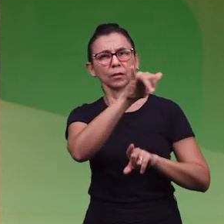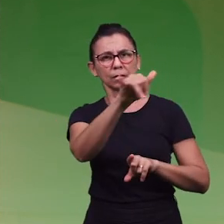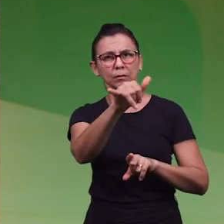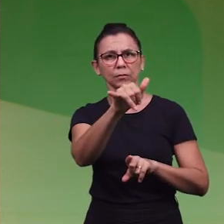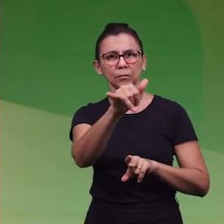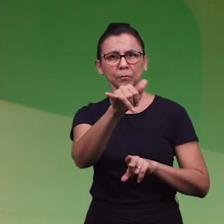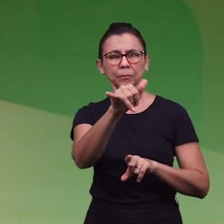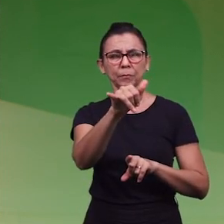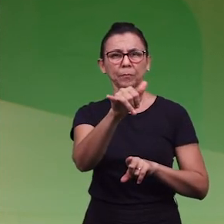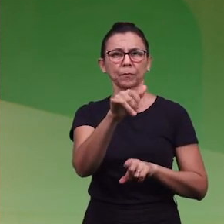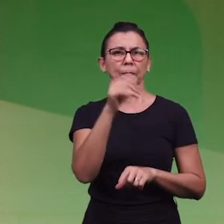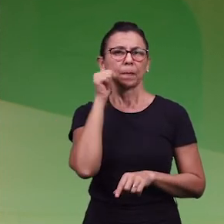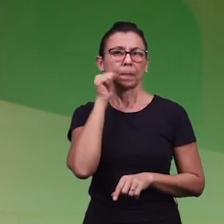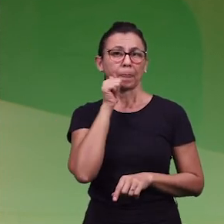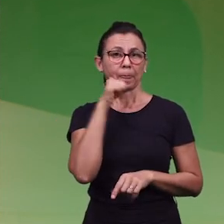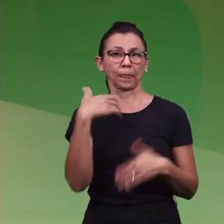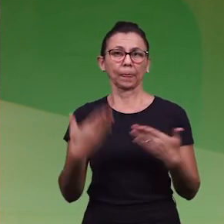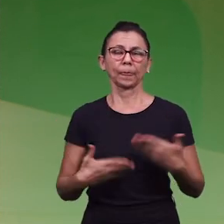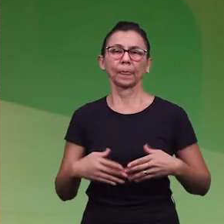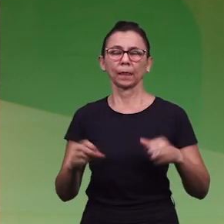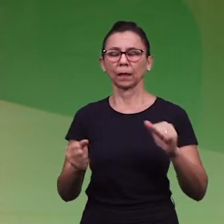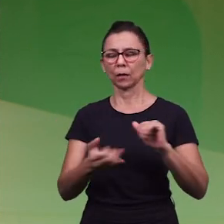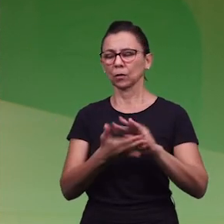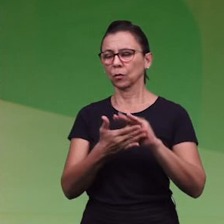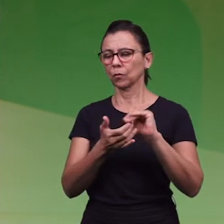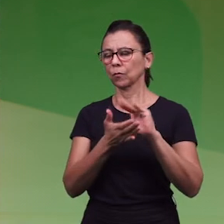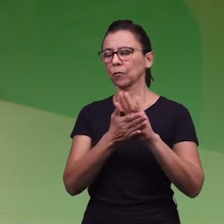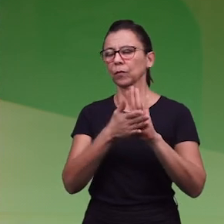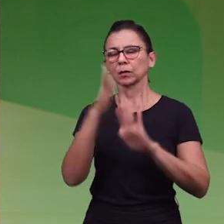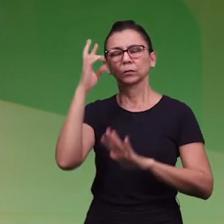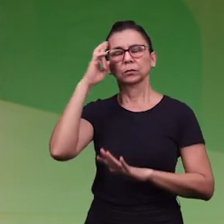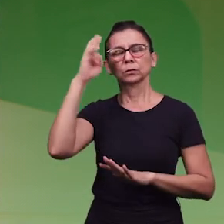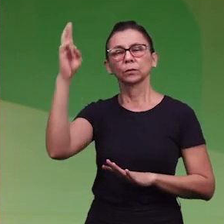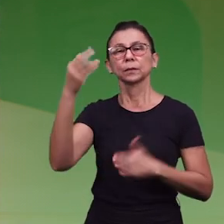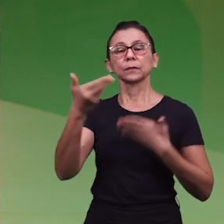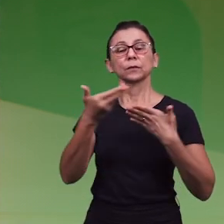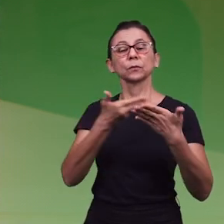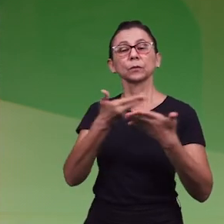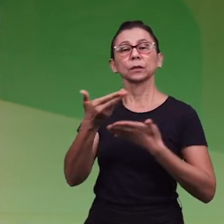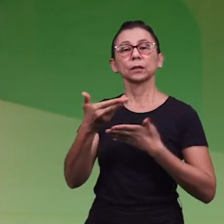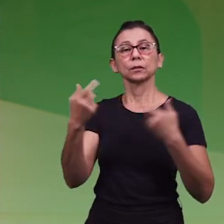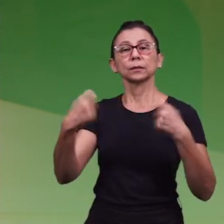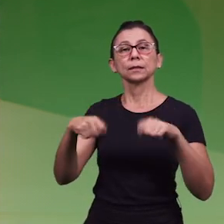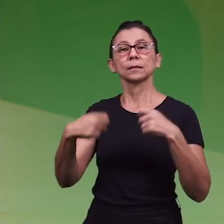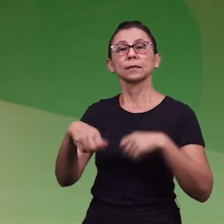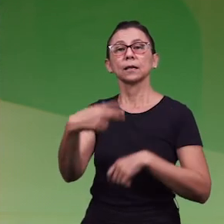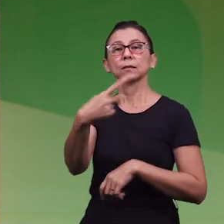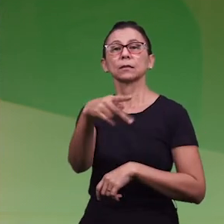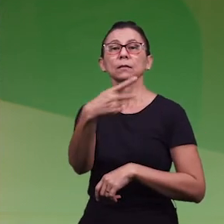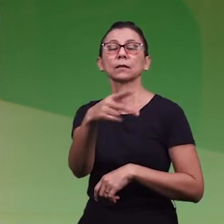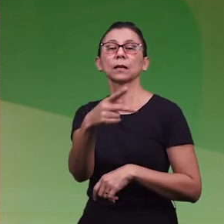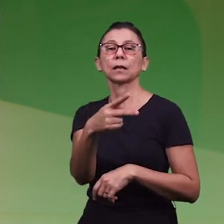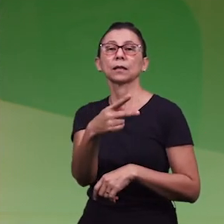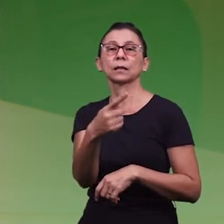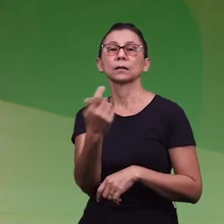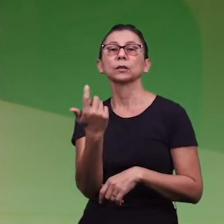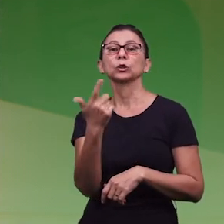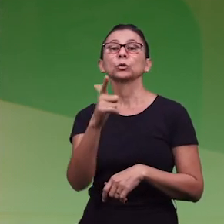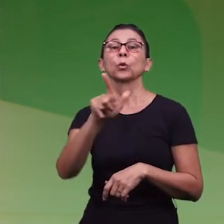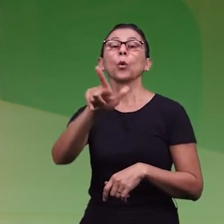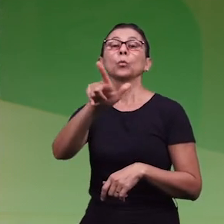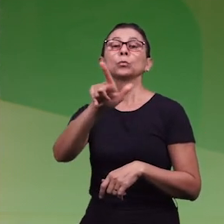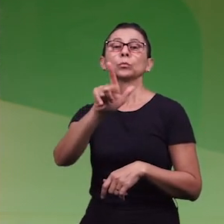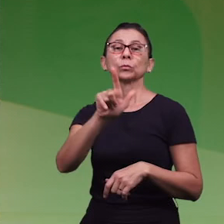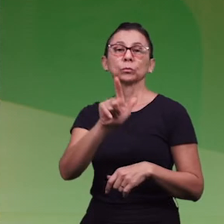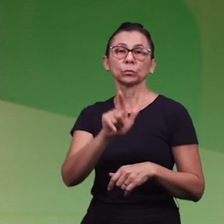uma irmã, que ela estava louvando ao Senhor, mas que o Senhor estava cuidando de uma necessidade dela num outro estado, que